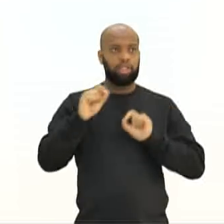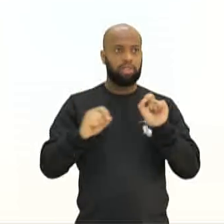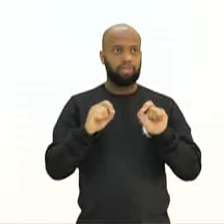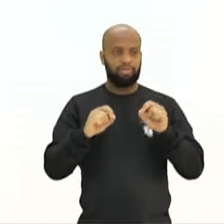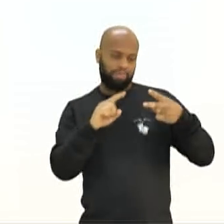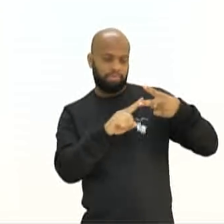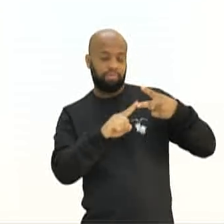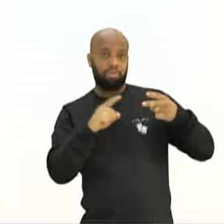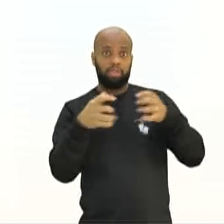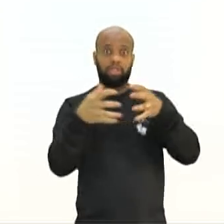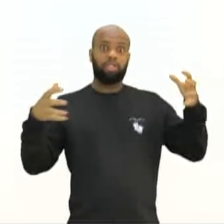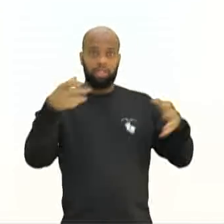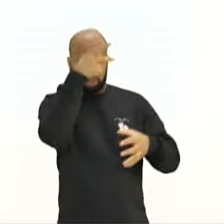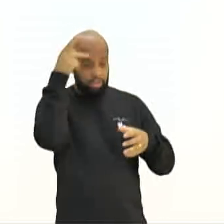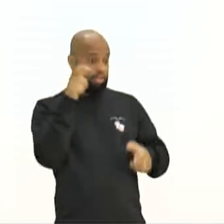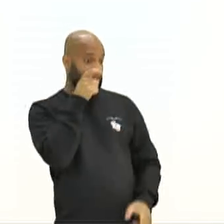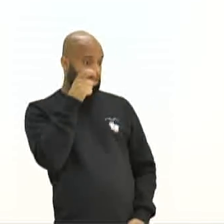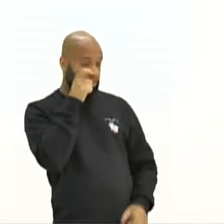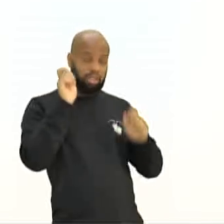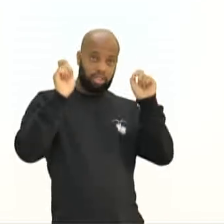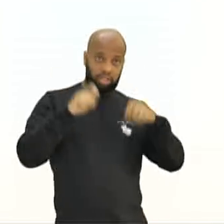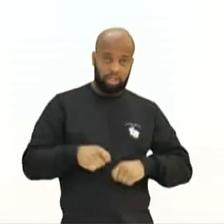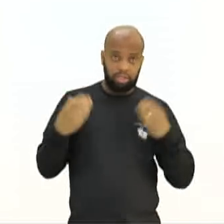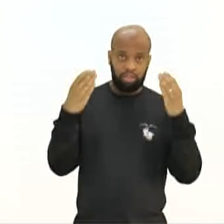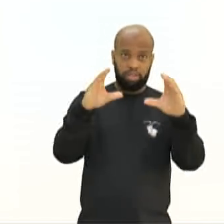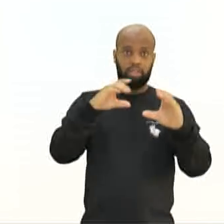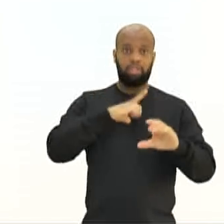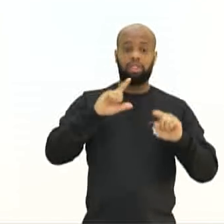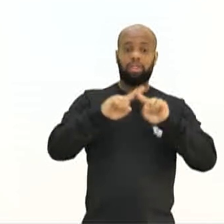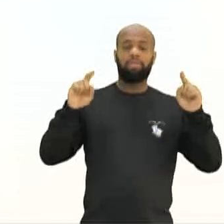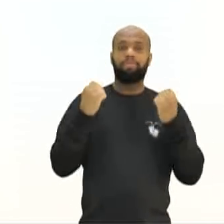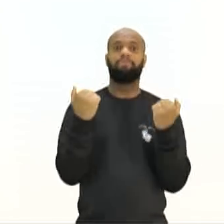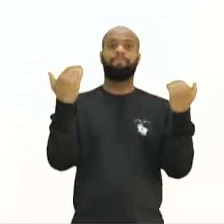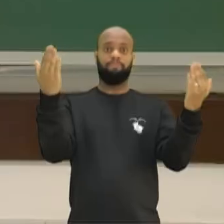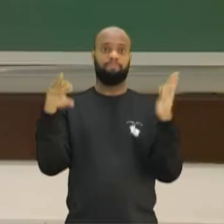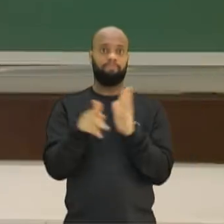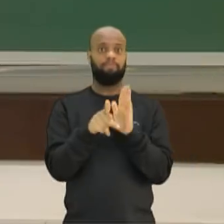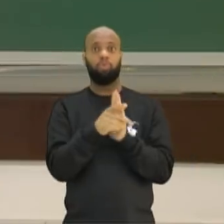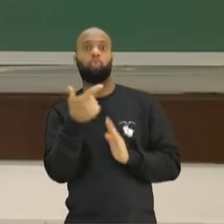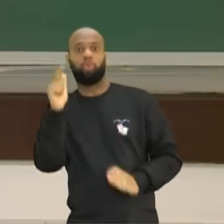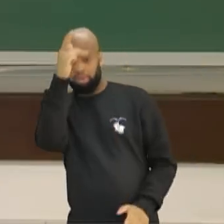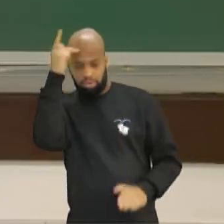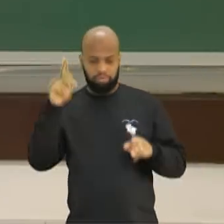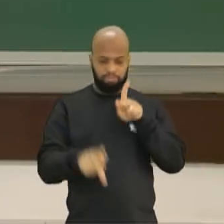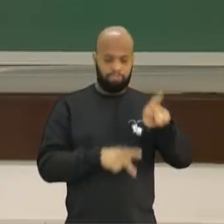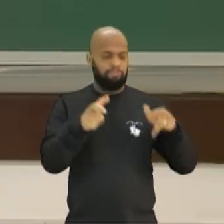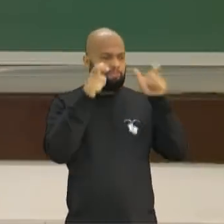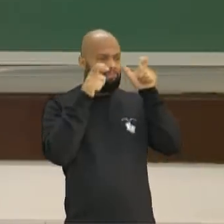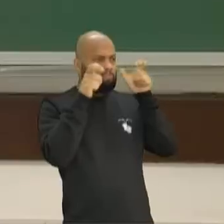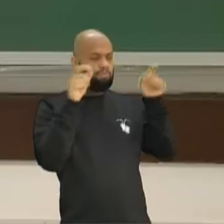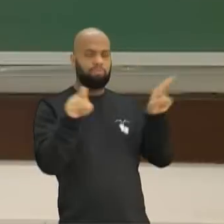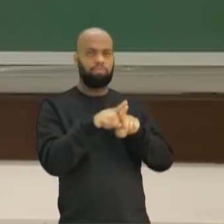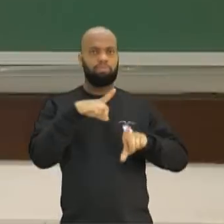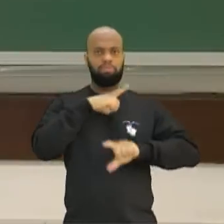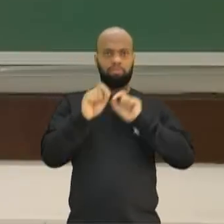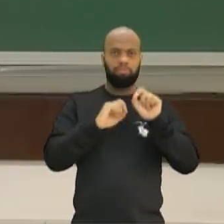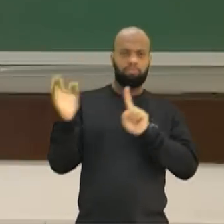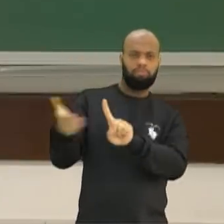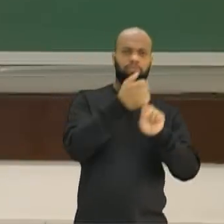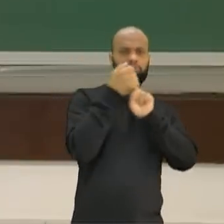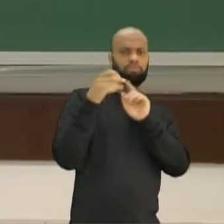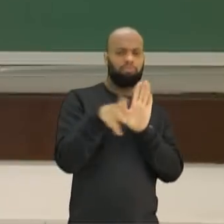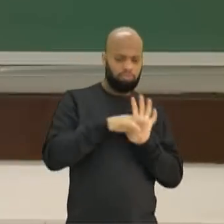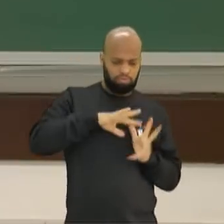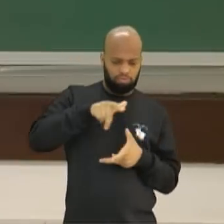grande público. Então eu poderia colocar, mas fora do grande público e da dominância dessas duas potências no mundo